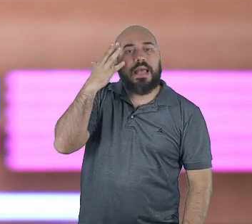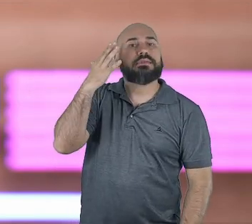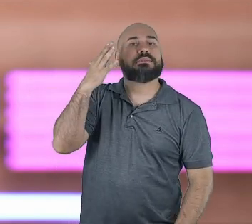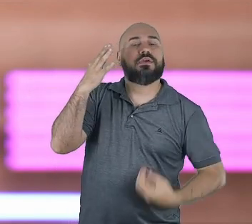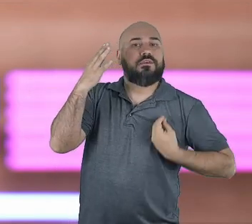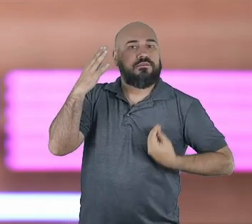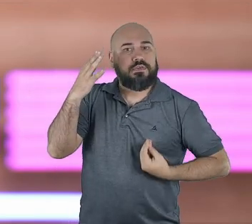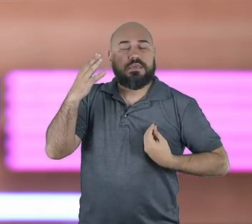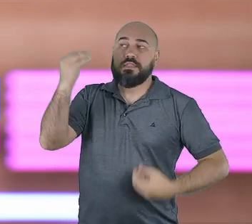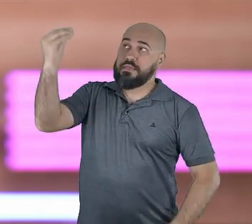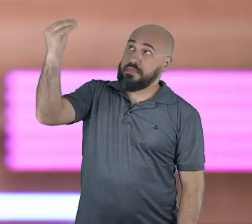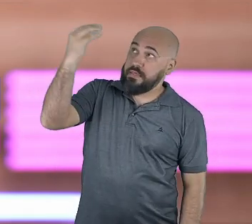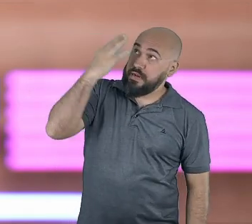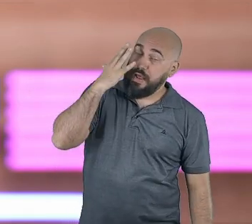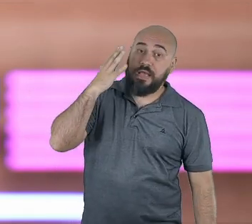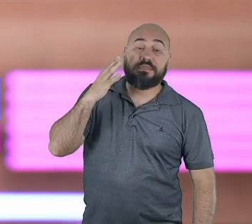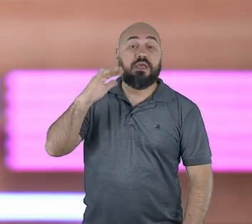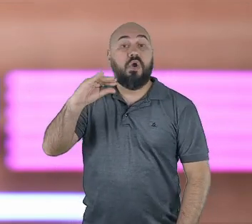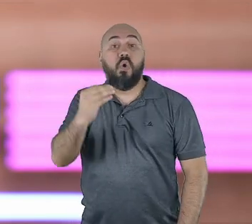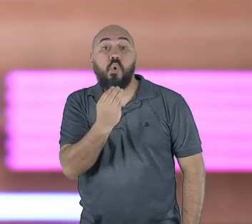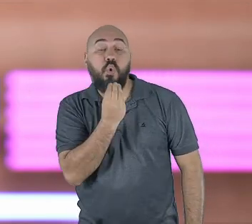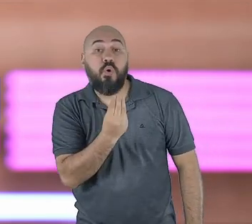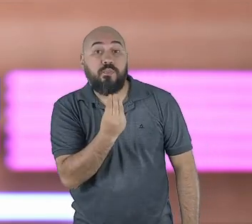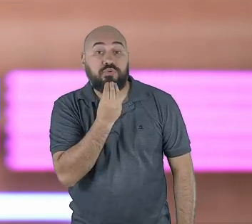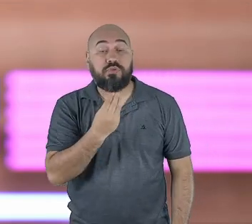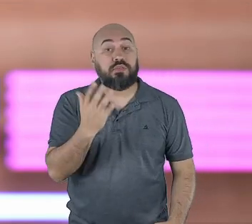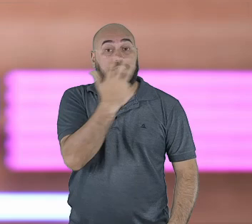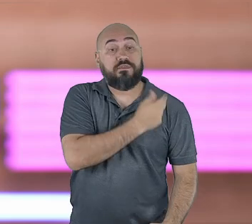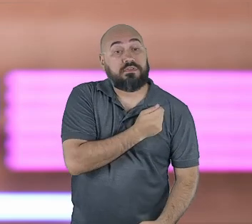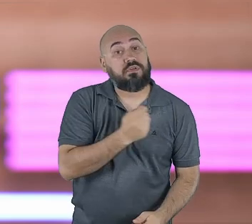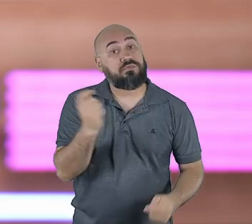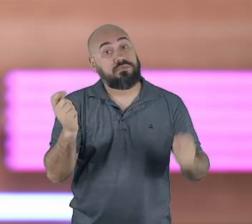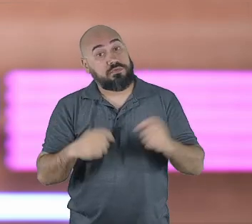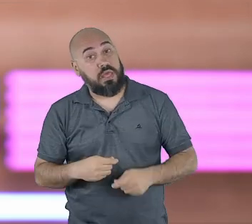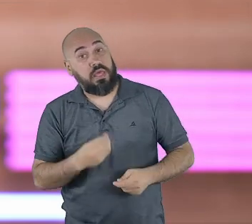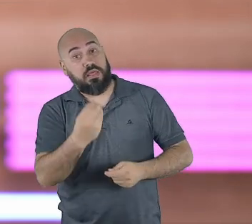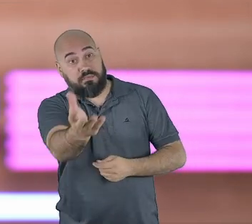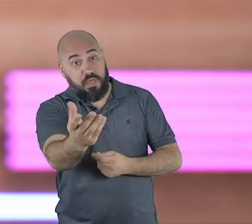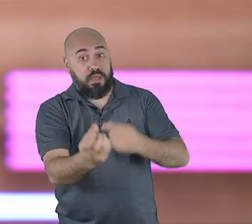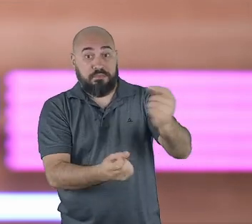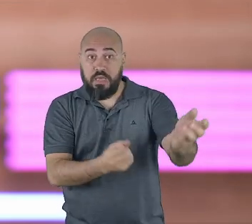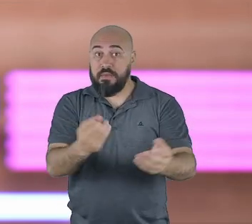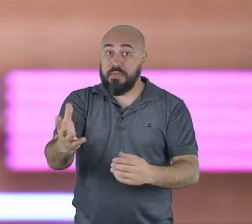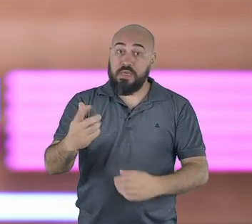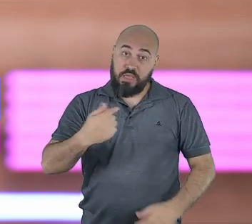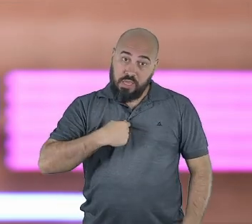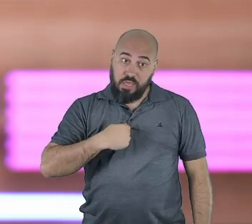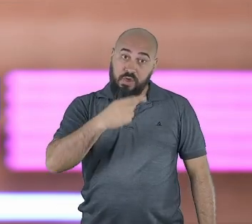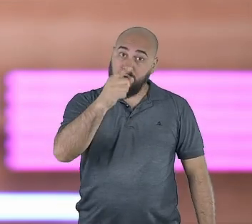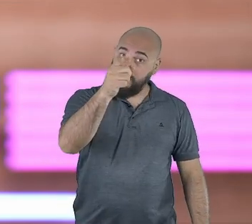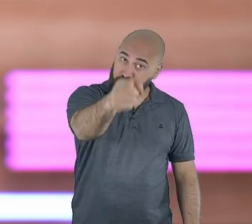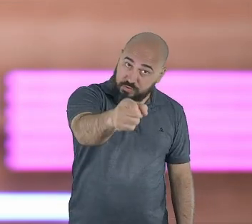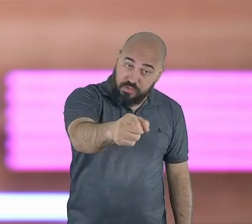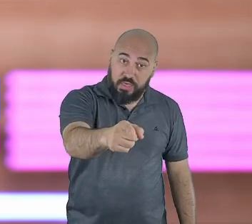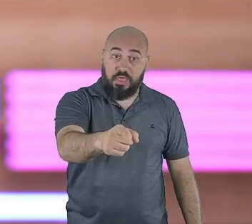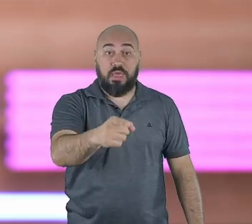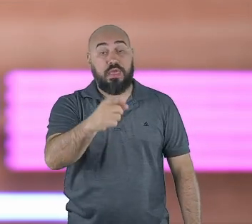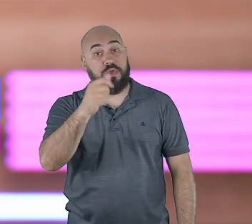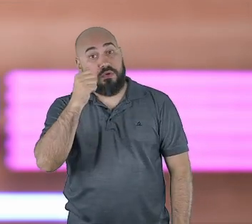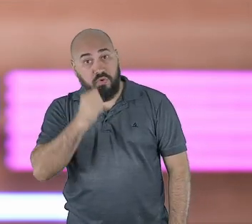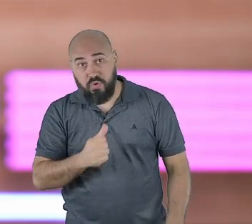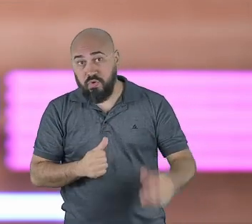graça, nesse tempo quando as oportunidades de salvação alcançam a mim, alcança o